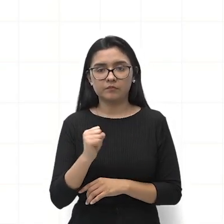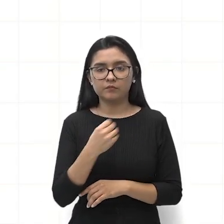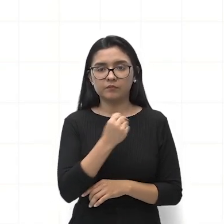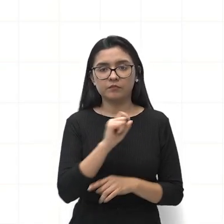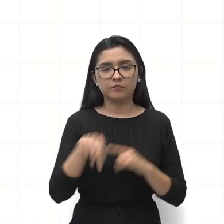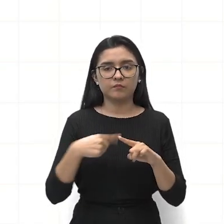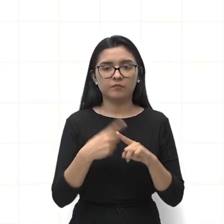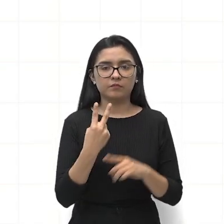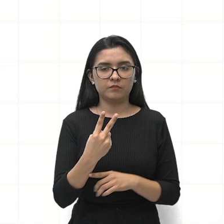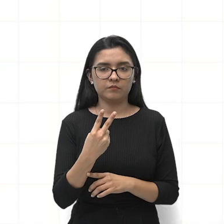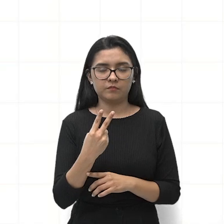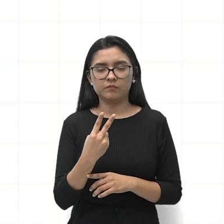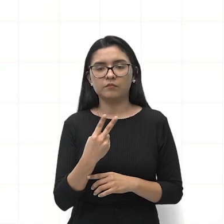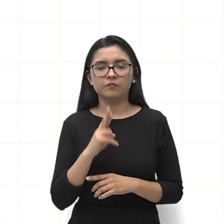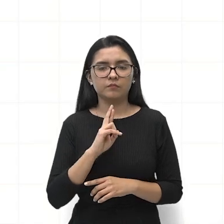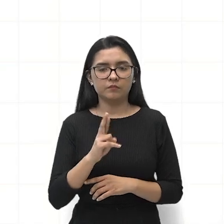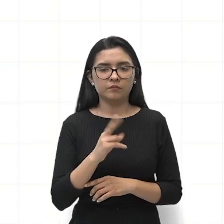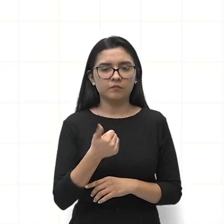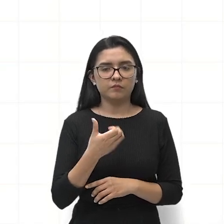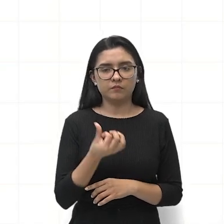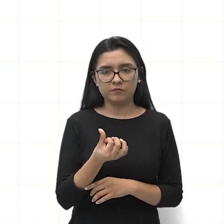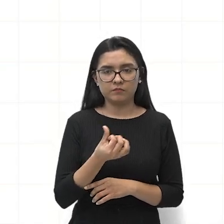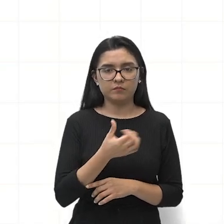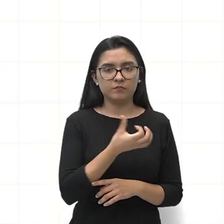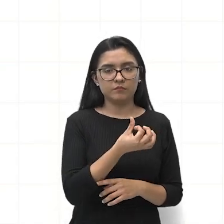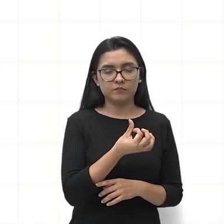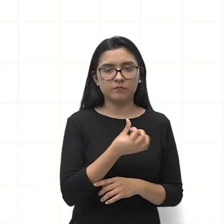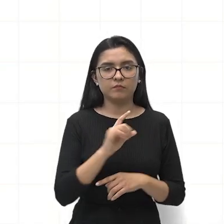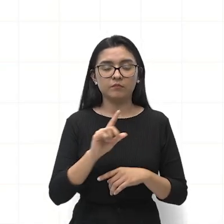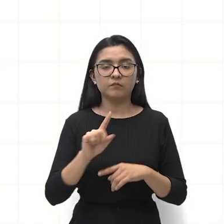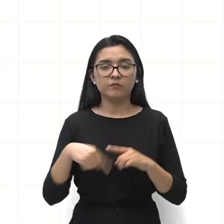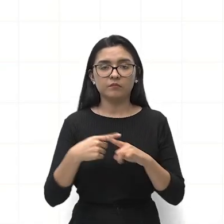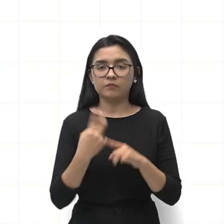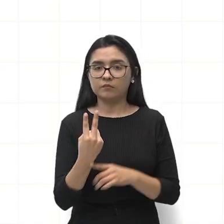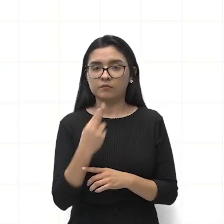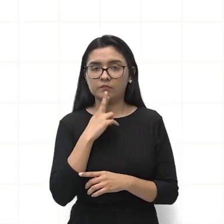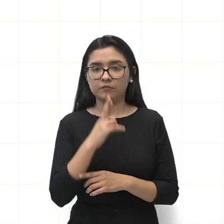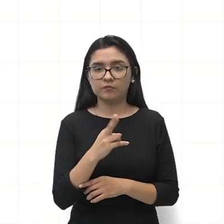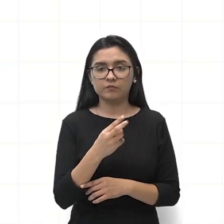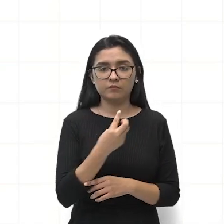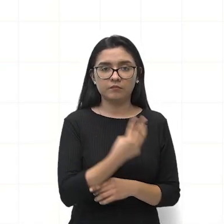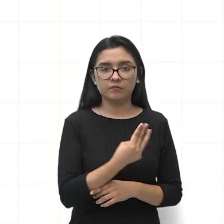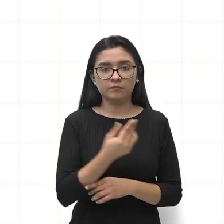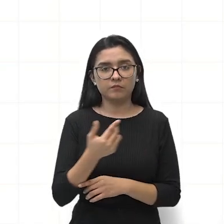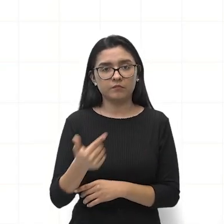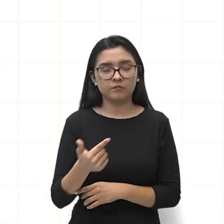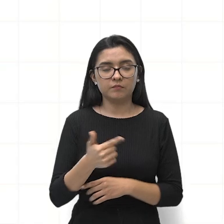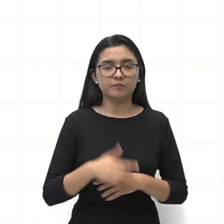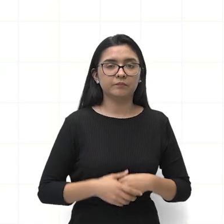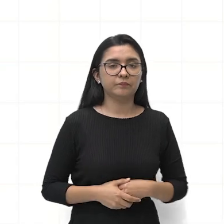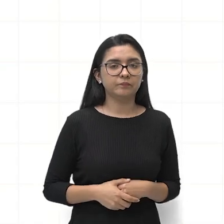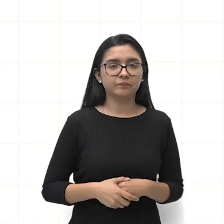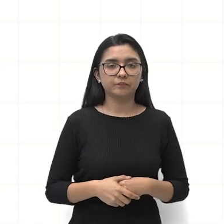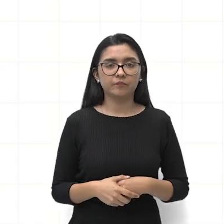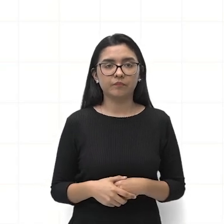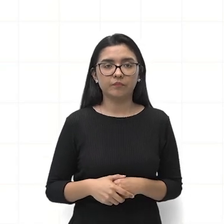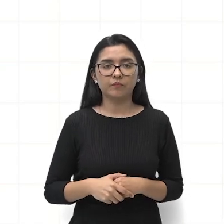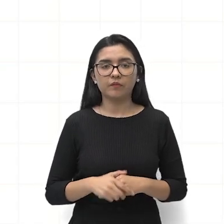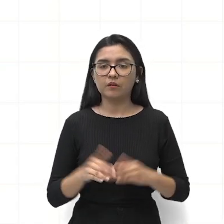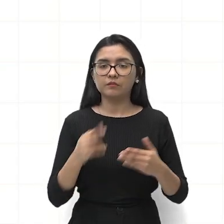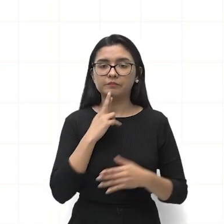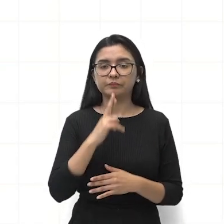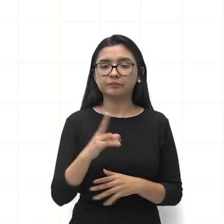8. 8 vezes 2, 16. 16 vezes 2, 32. Então, ó, aqui